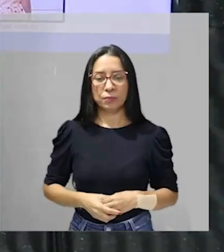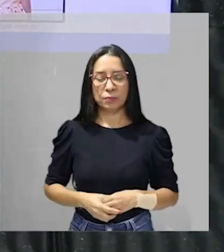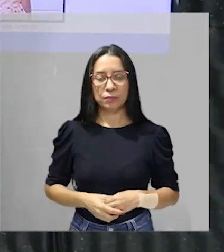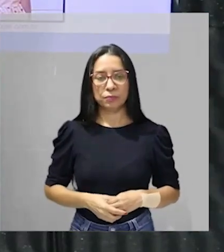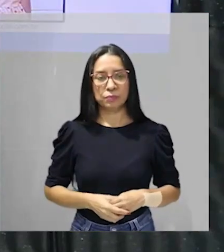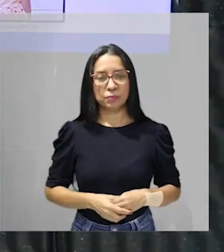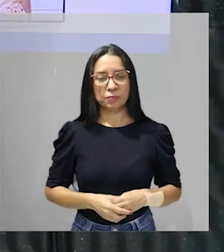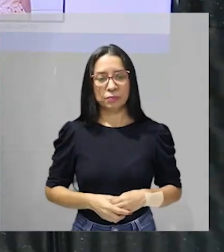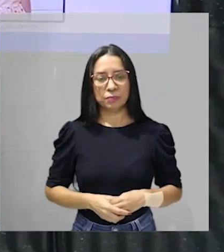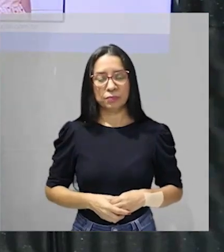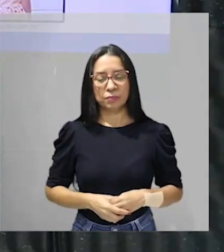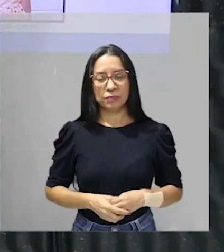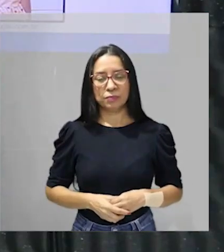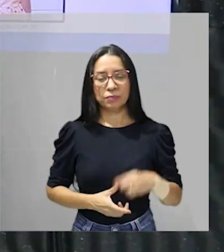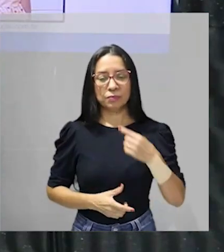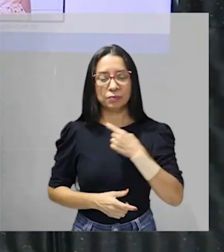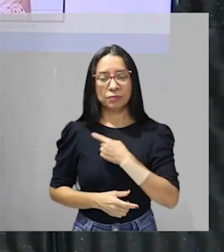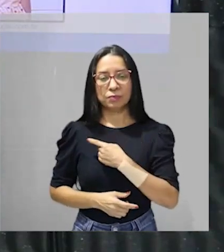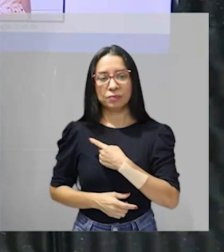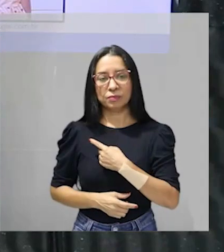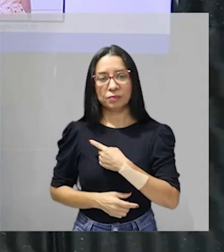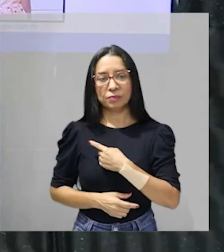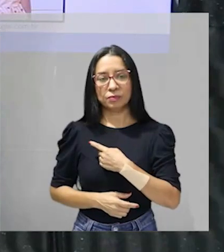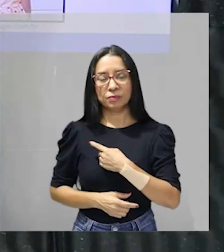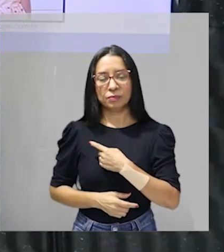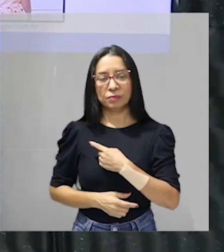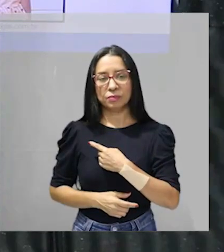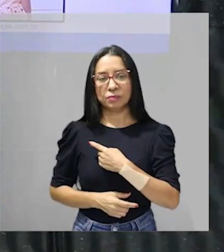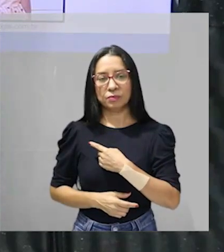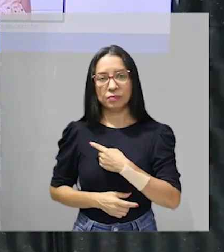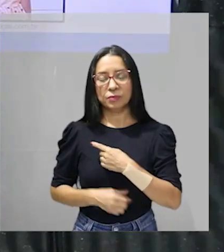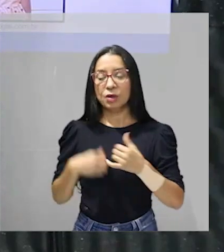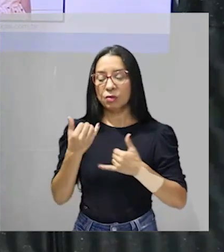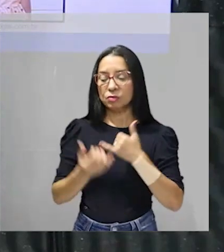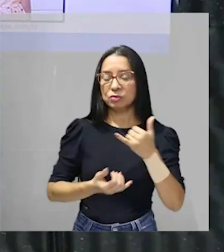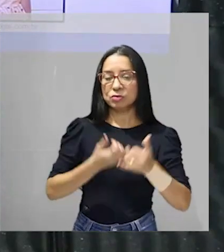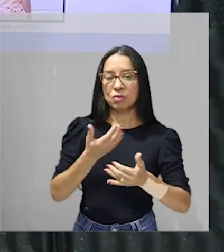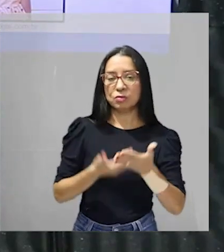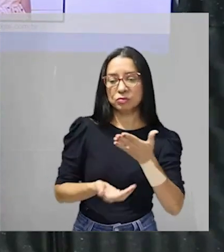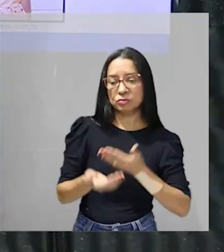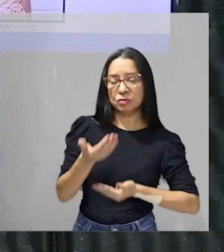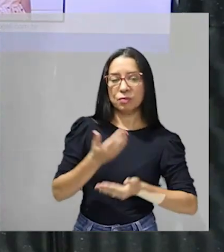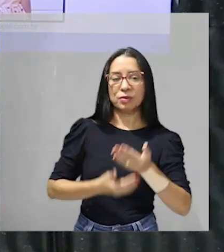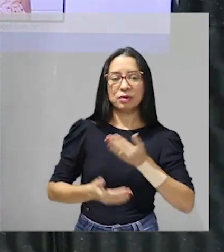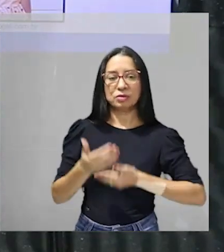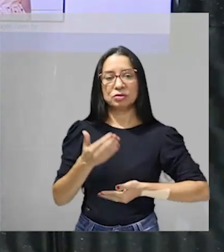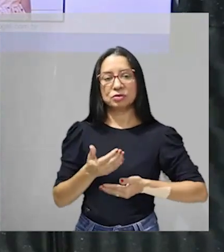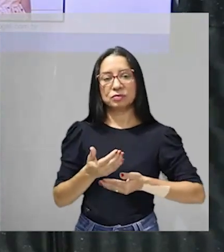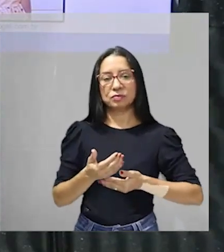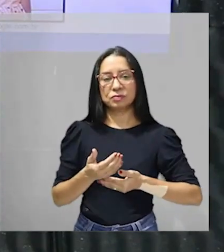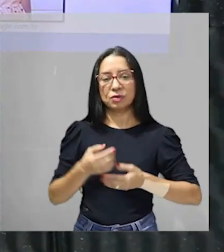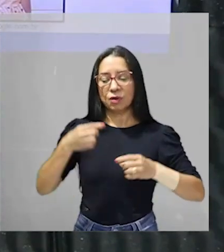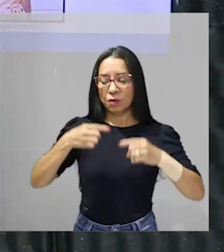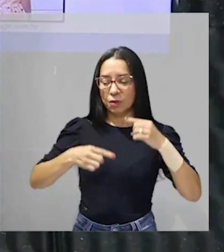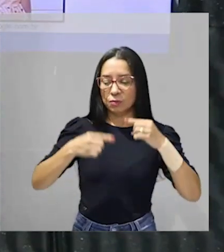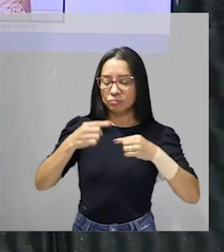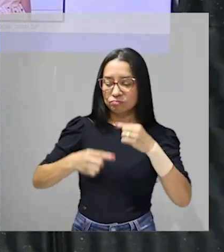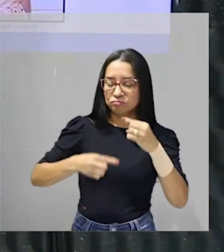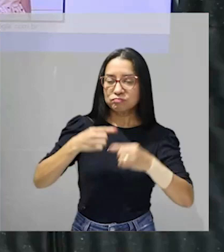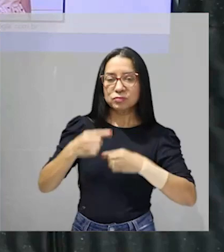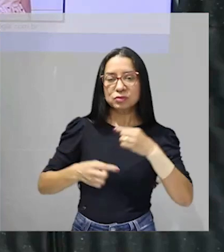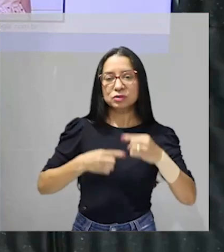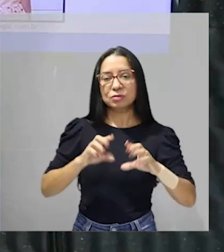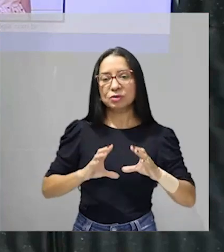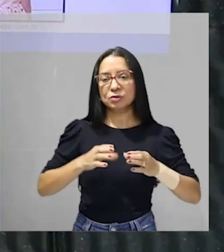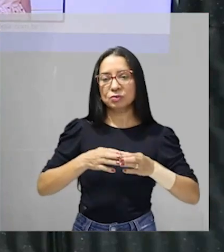cooperativos ó são dinâmicas de grupo que tem por objetivo Despertar a consciência de